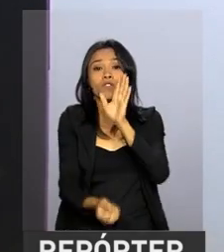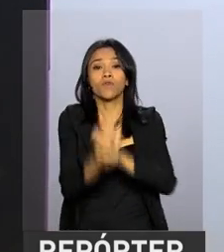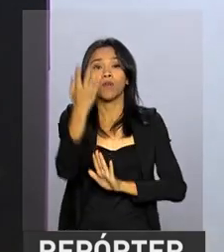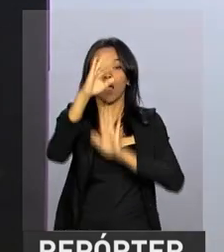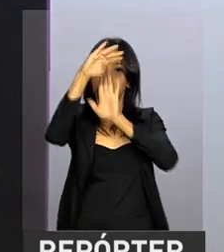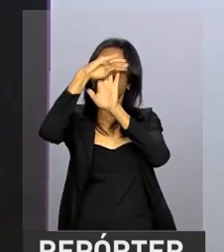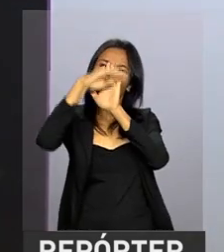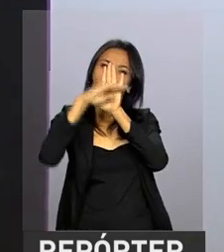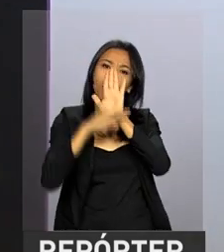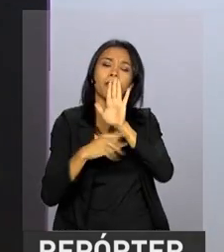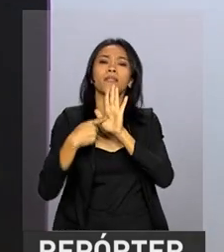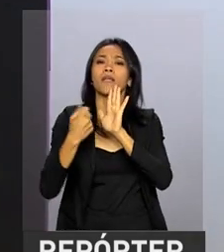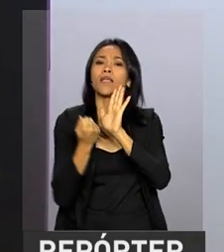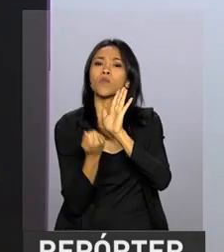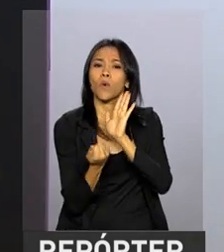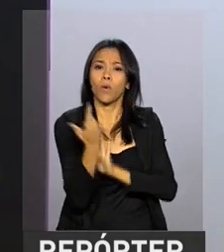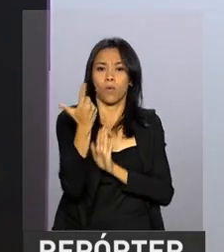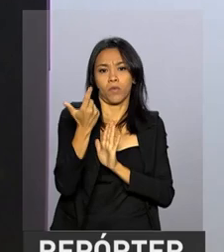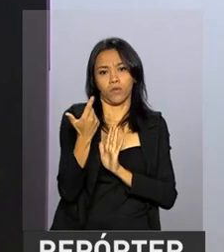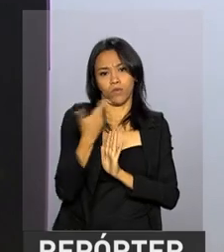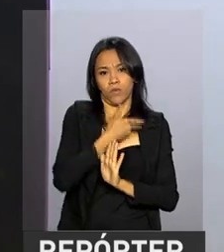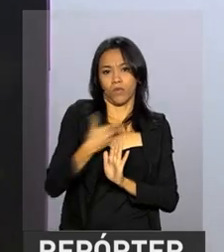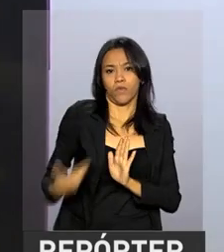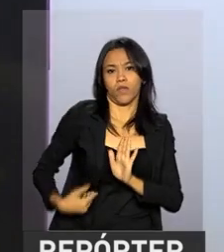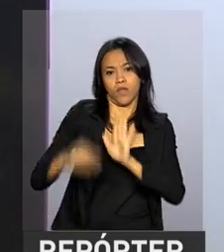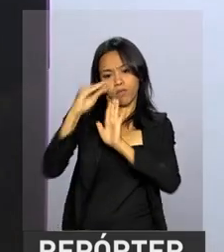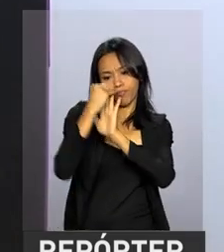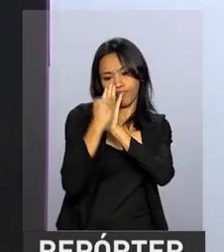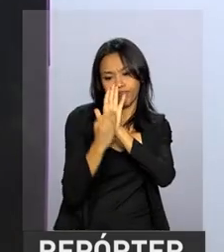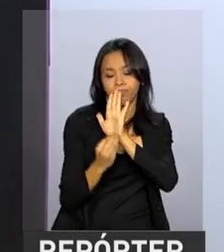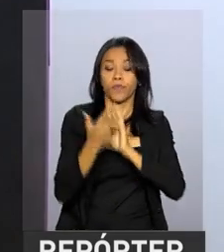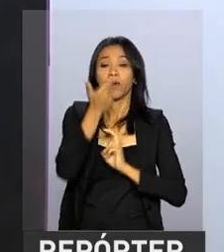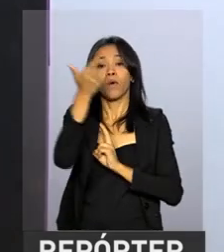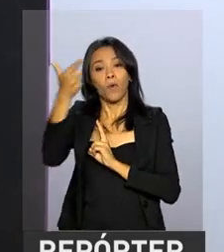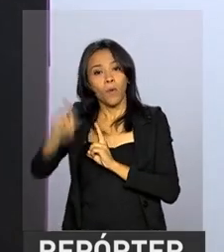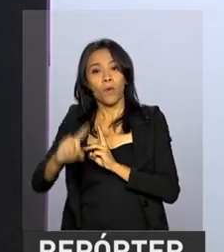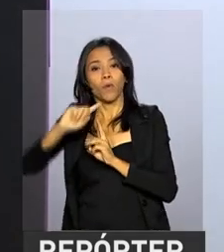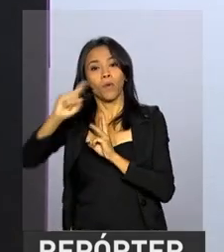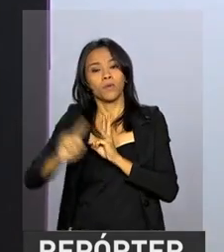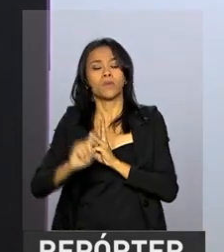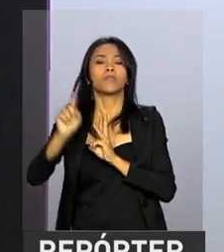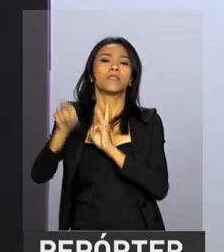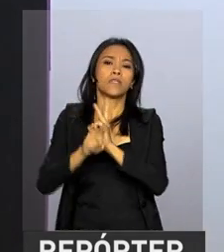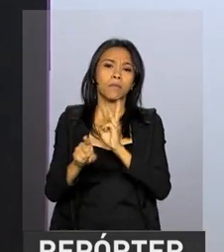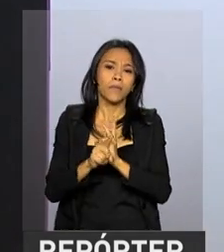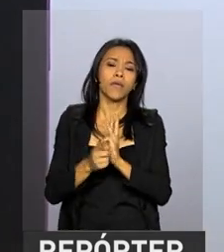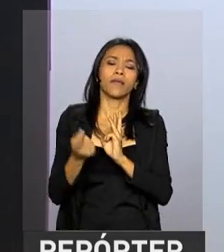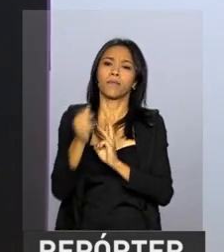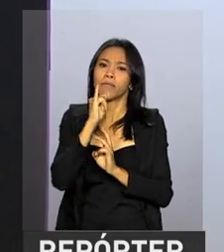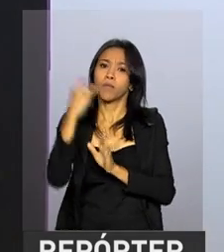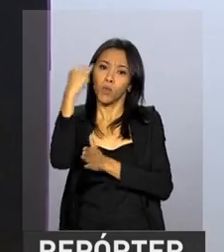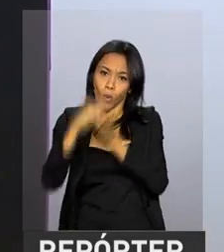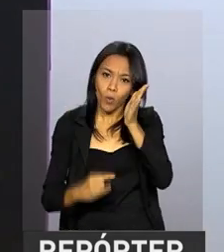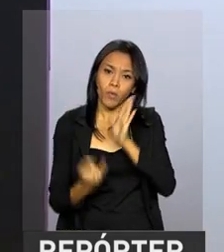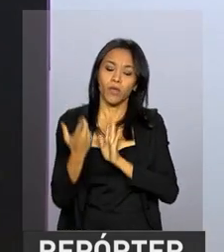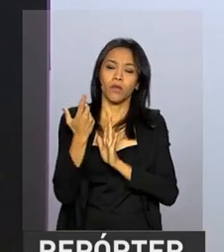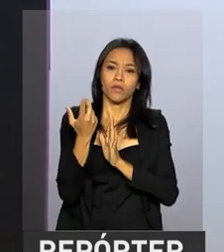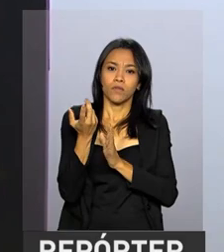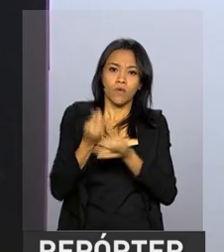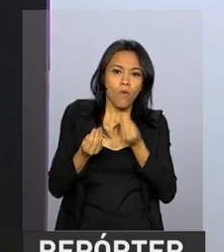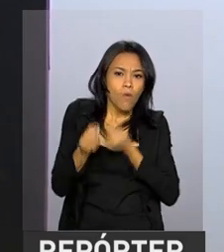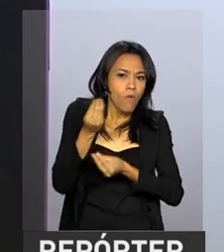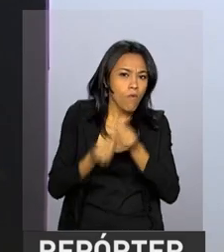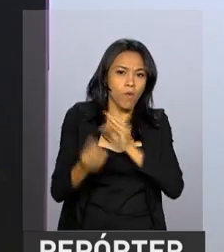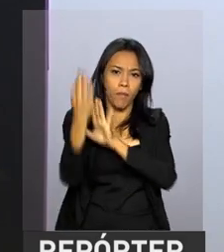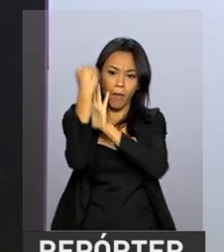as compras do governo. Nós implantamos o sistema eletrônico de tramitação de documentos e agora,